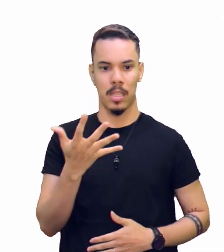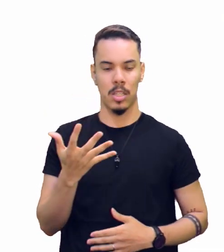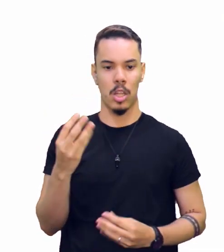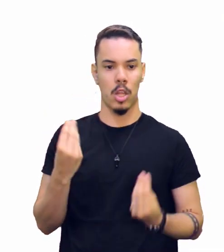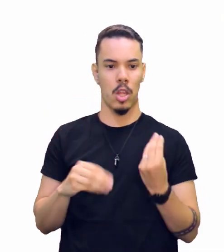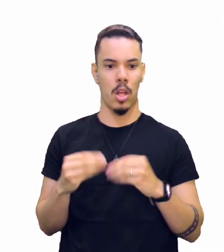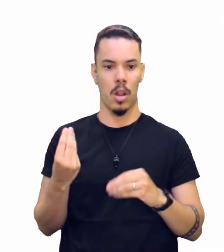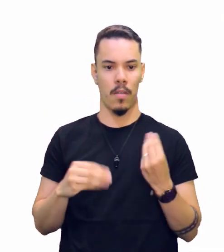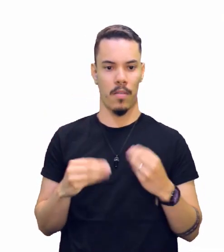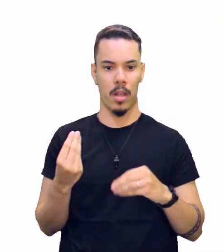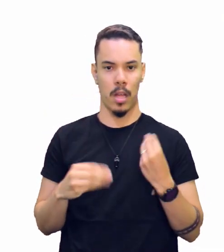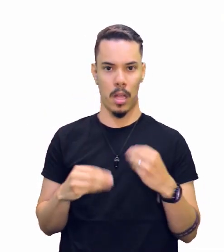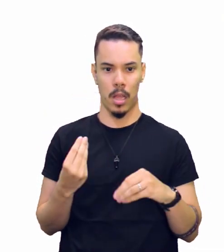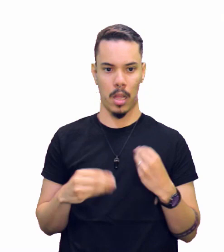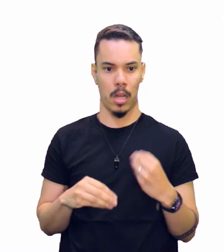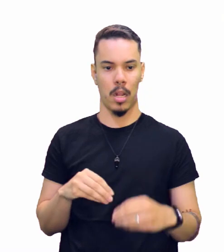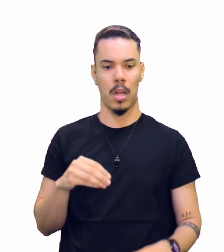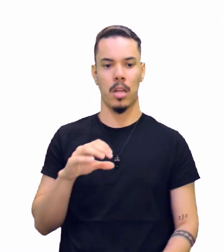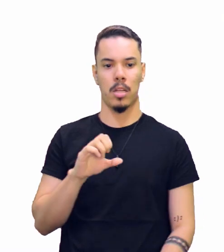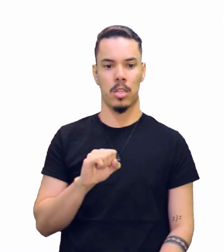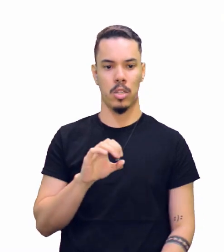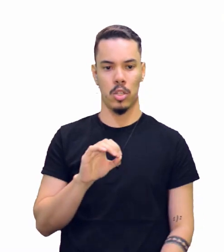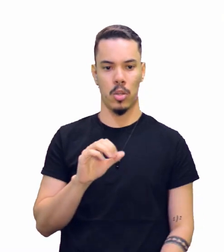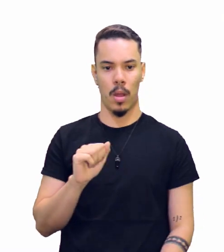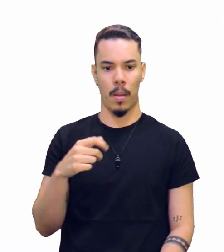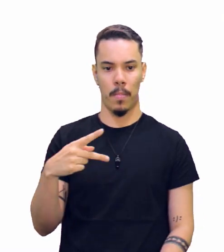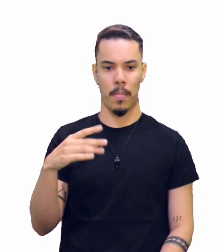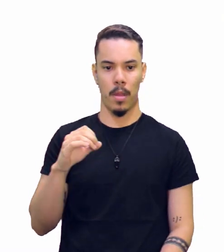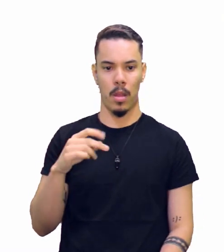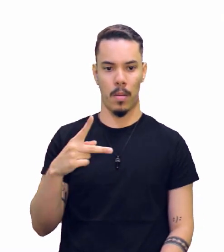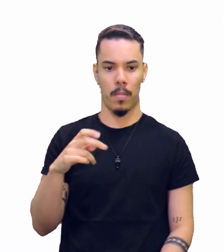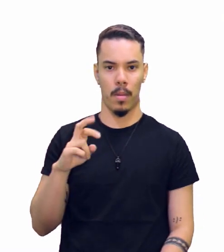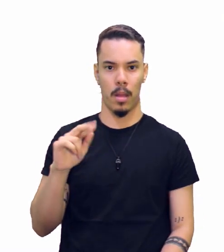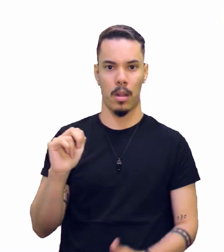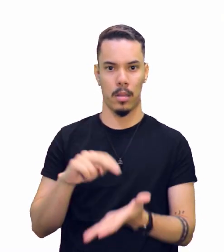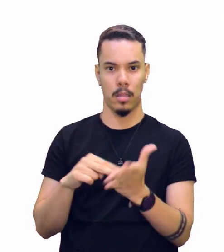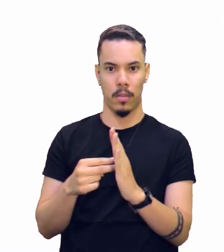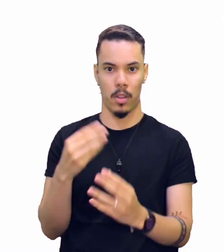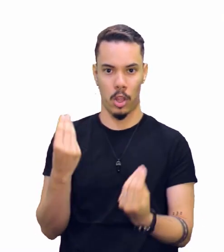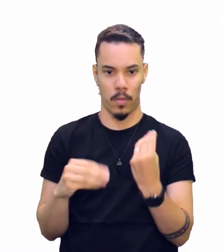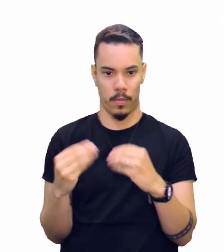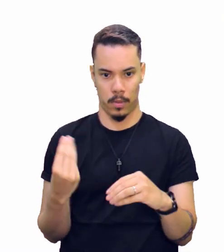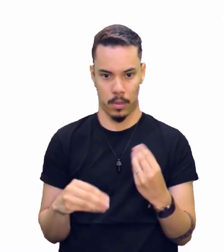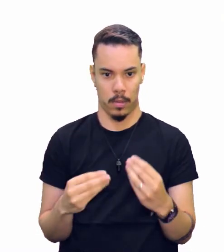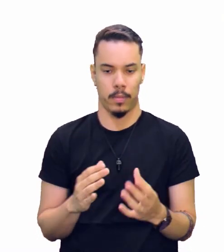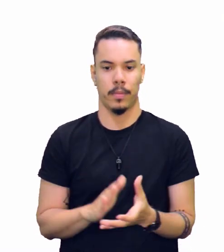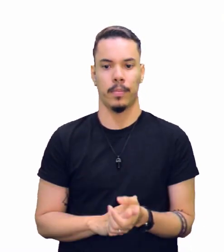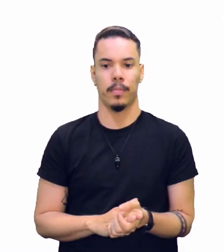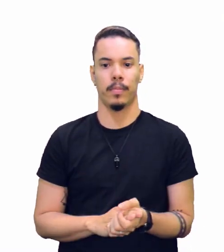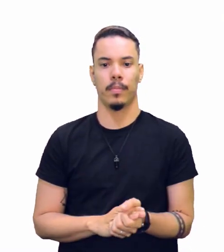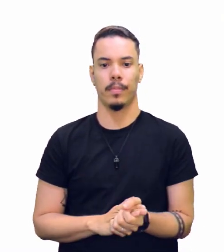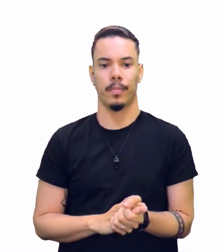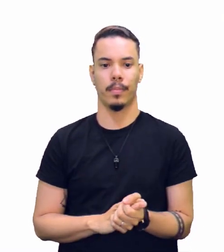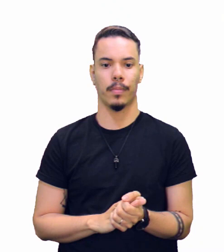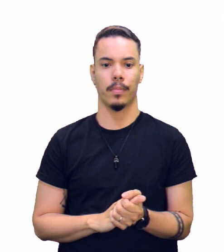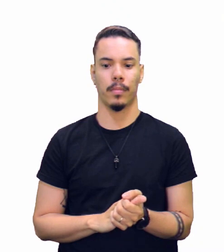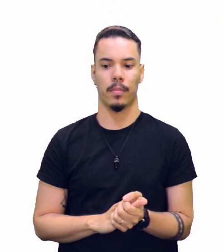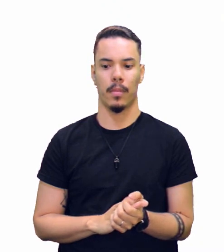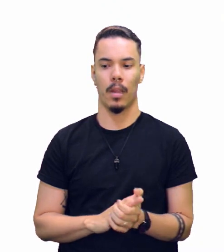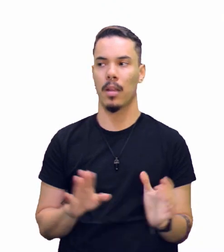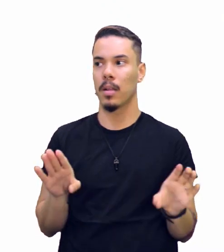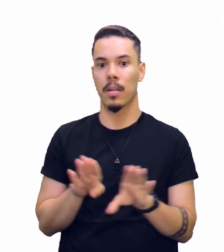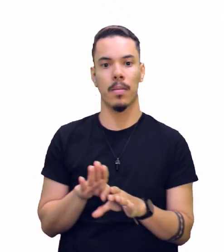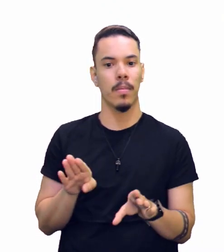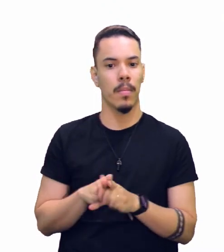ingl supera Have Nothing to talk about and go que não